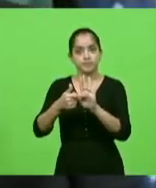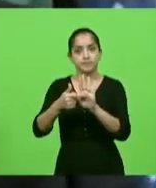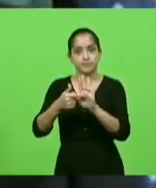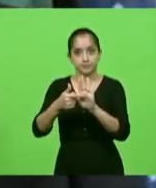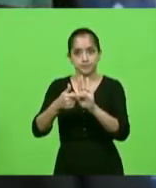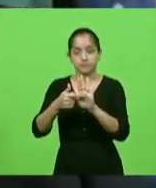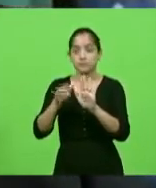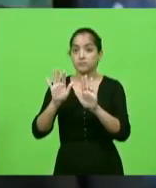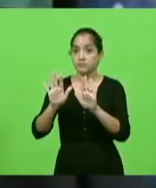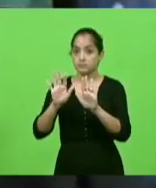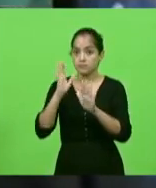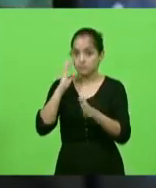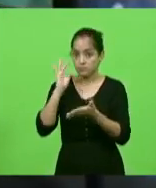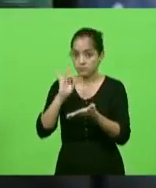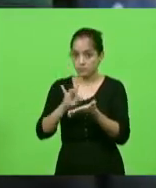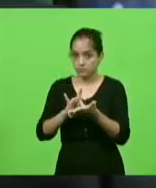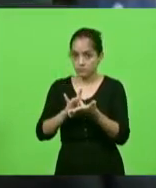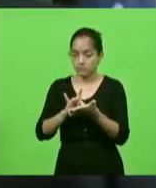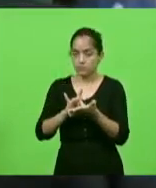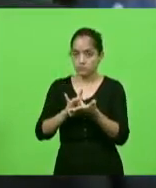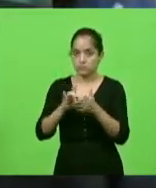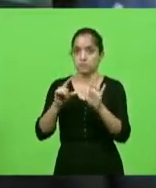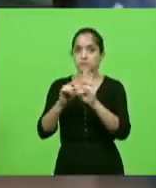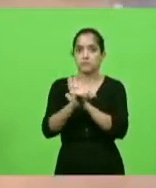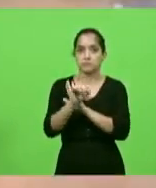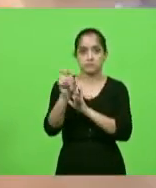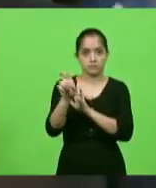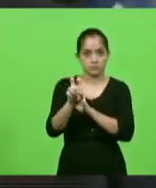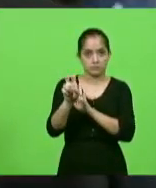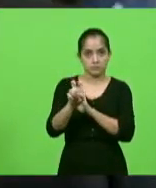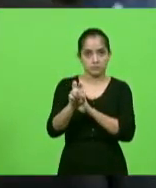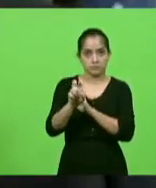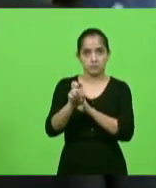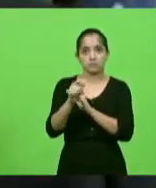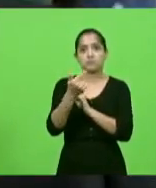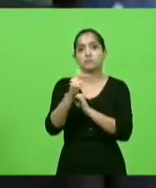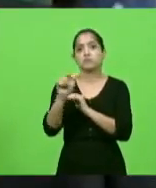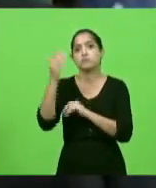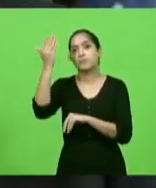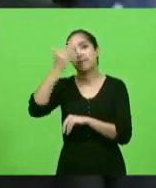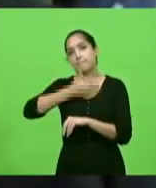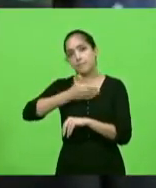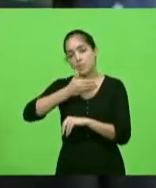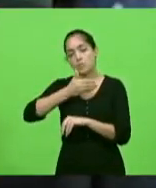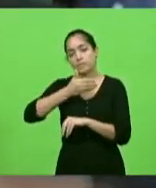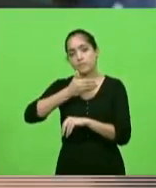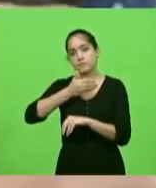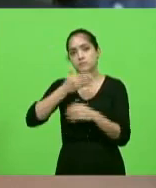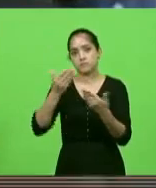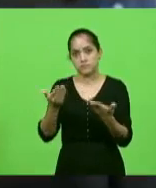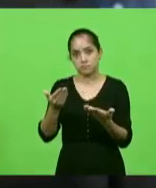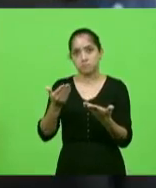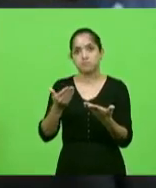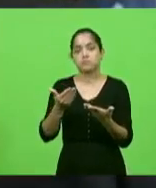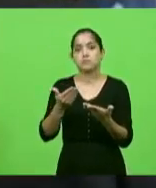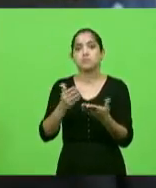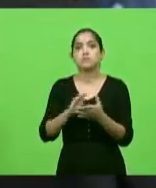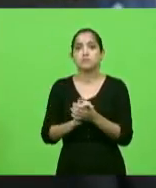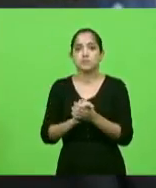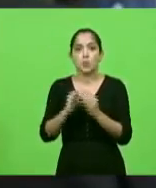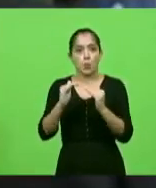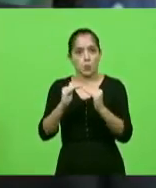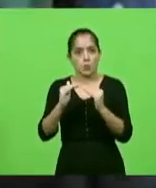desde que reconheça em seja o que não existir prova de ter o réu concorrido